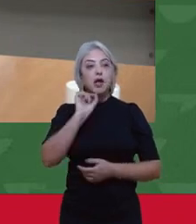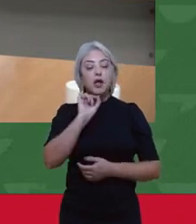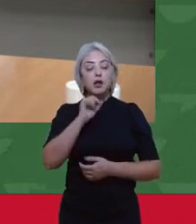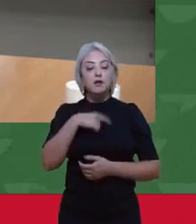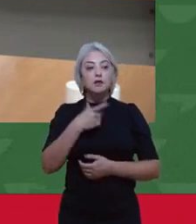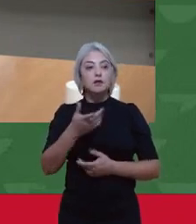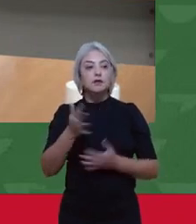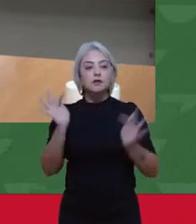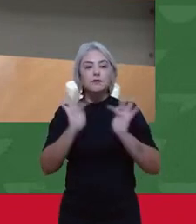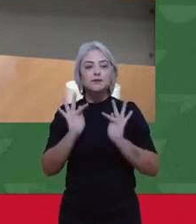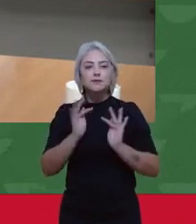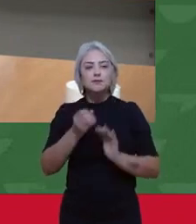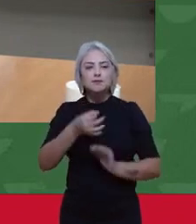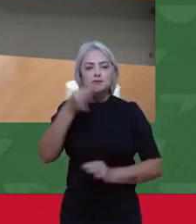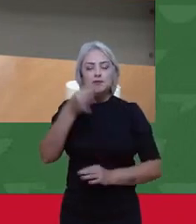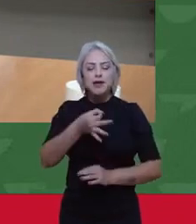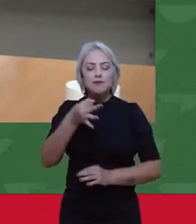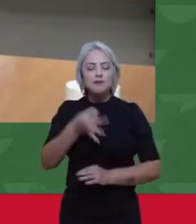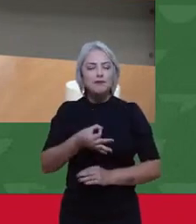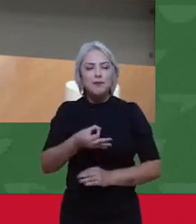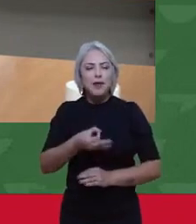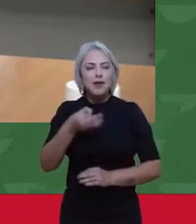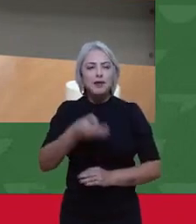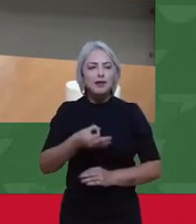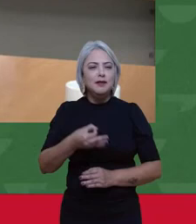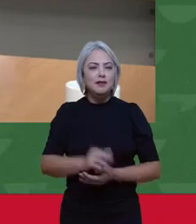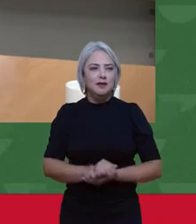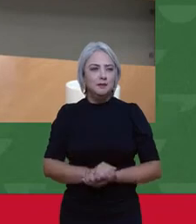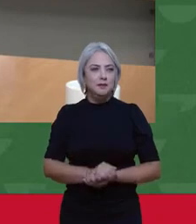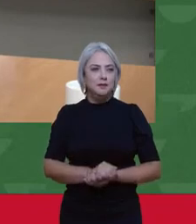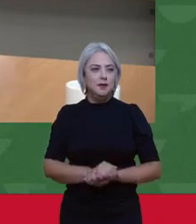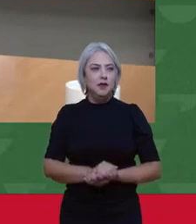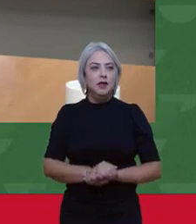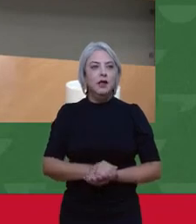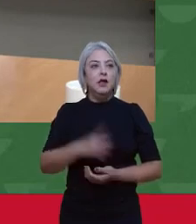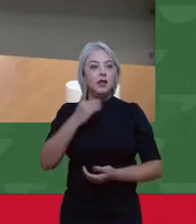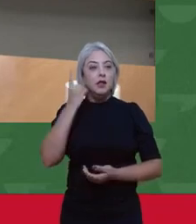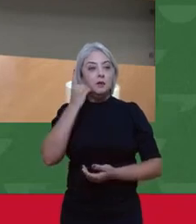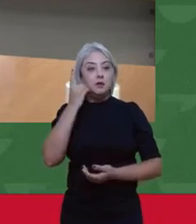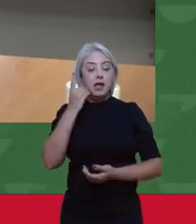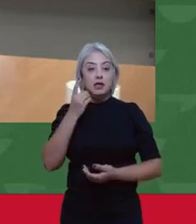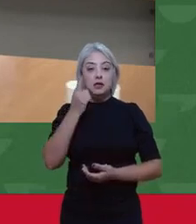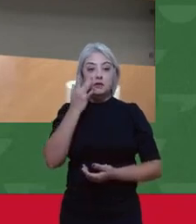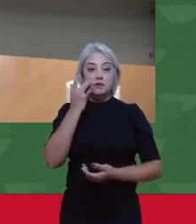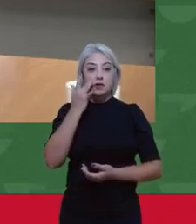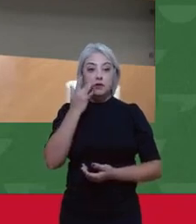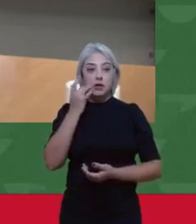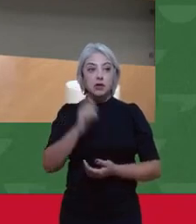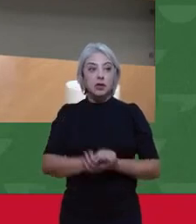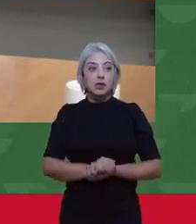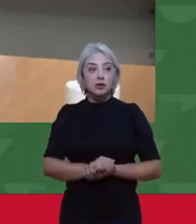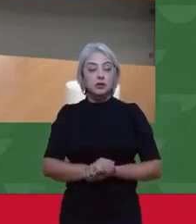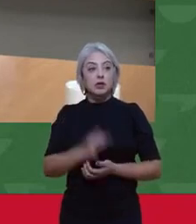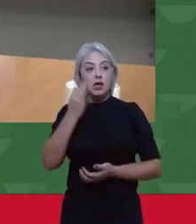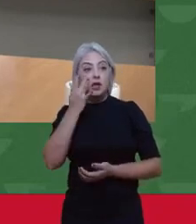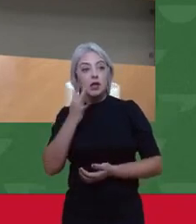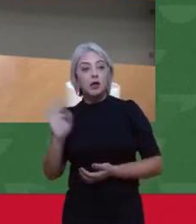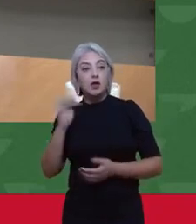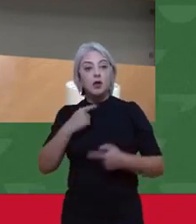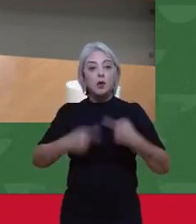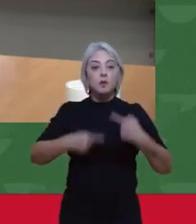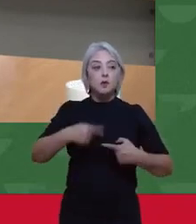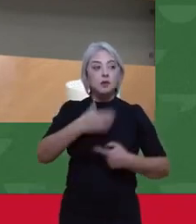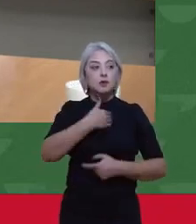você foi prefeita de Fortaleza, deputada federal. A gente trabalha muito essa ideia de